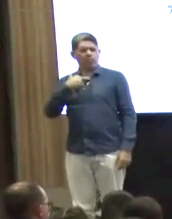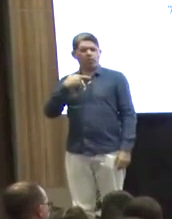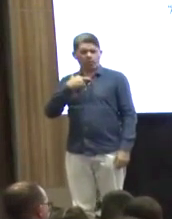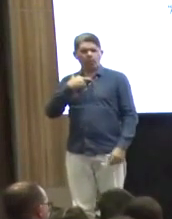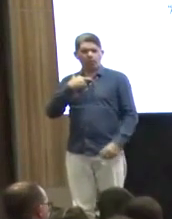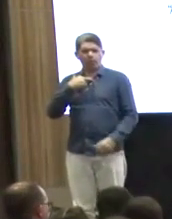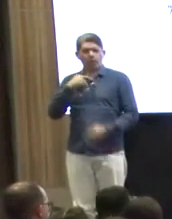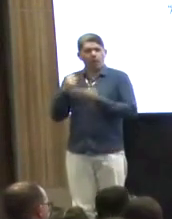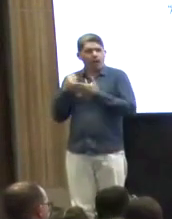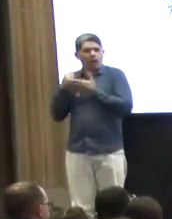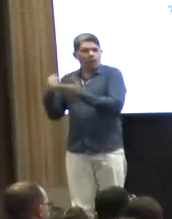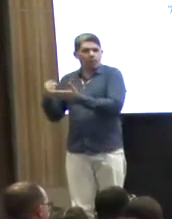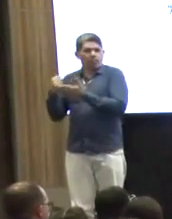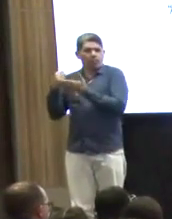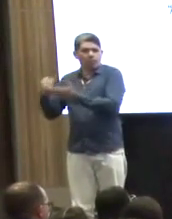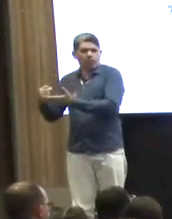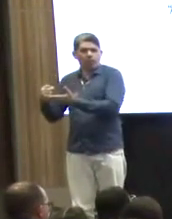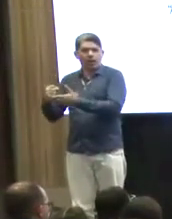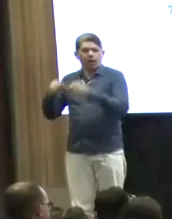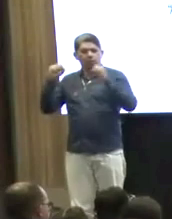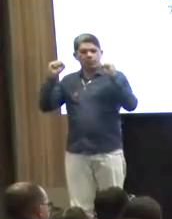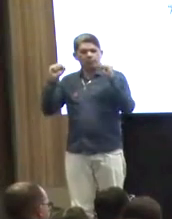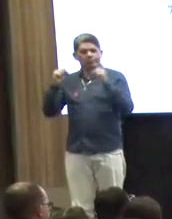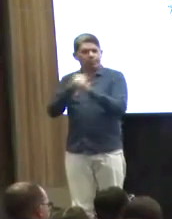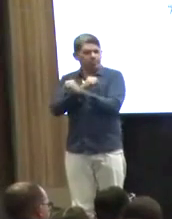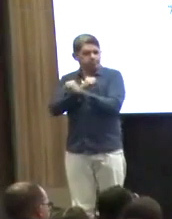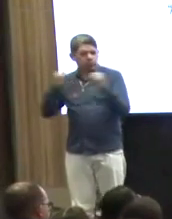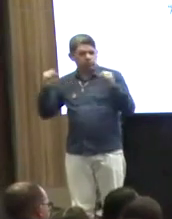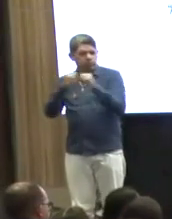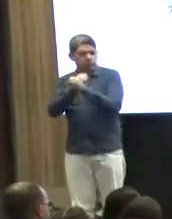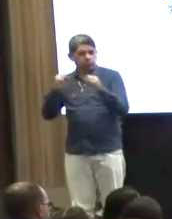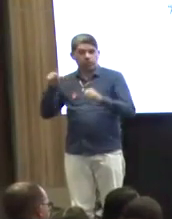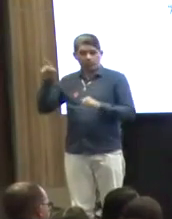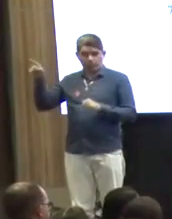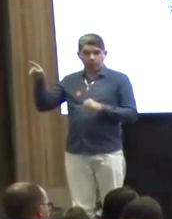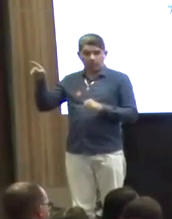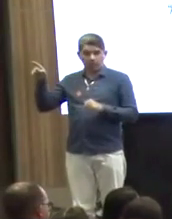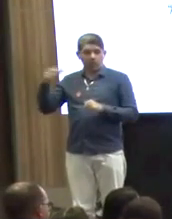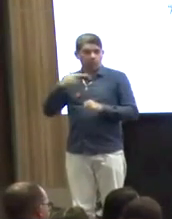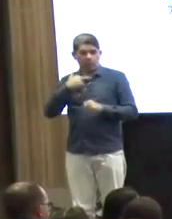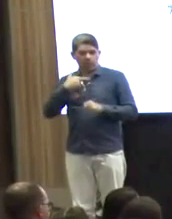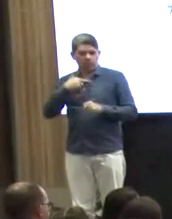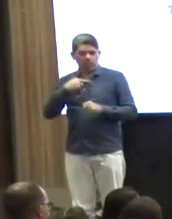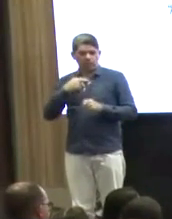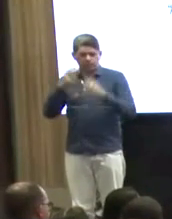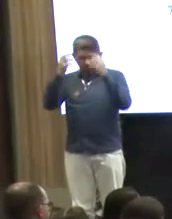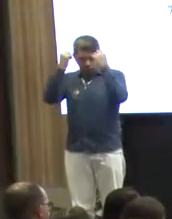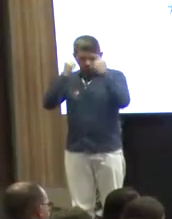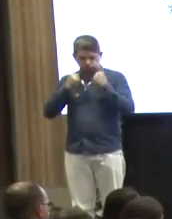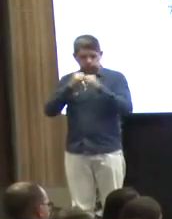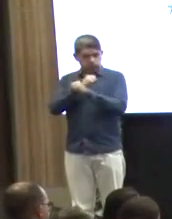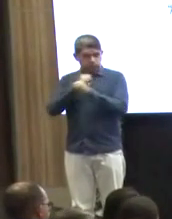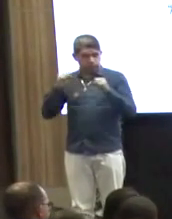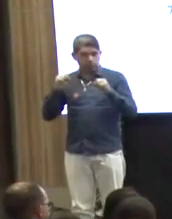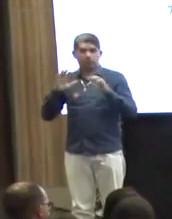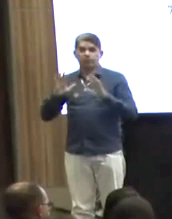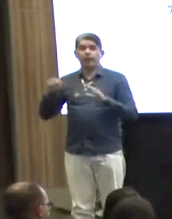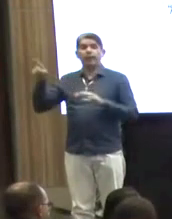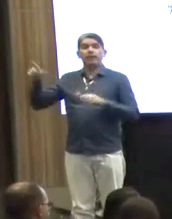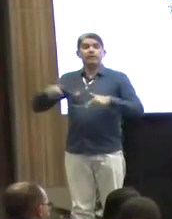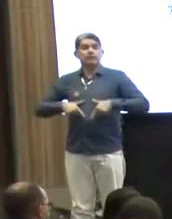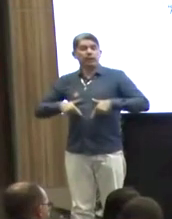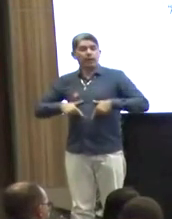terroristas palestinos. Nós, Israel, reconhecemos os direitos gays. Não é? Percebem? Esse é o discurso de Israel.